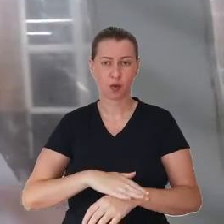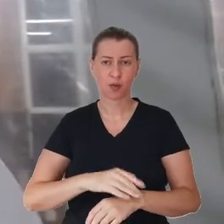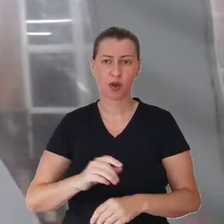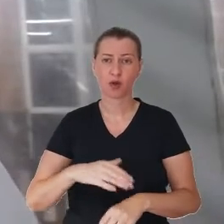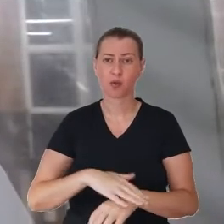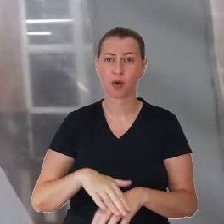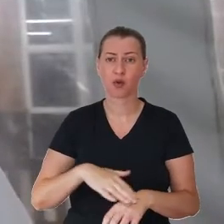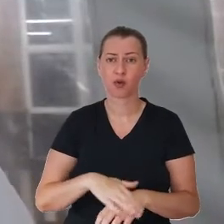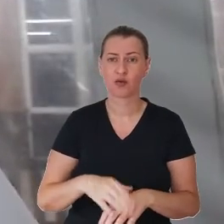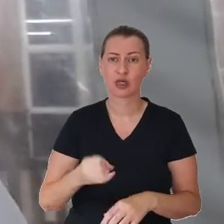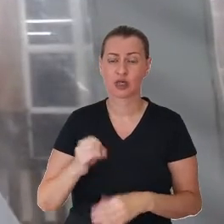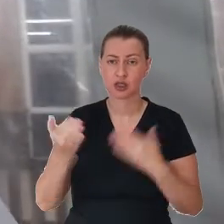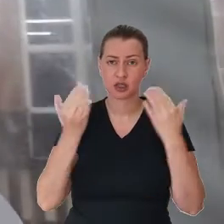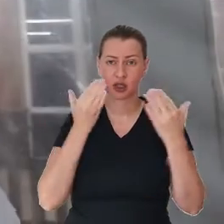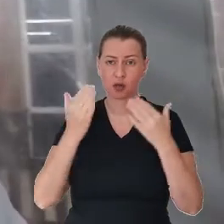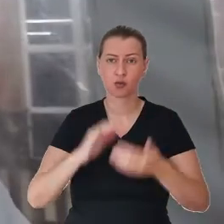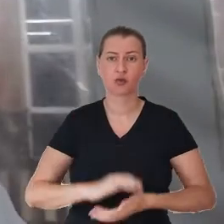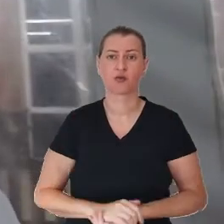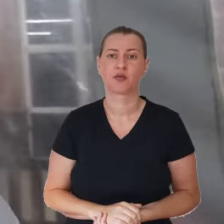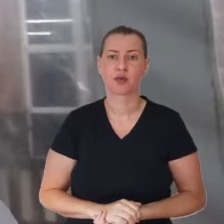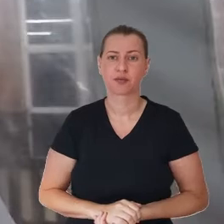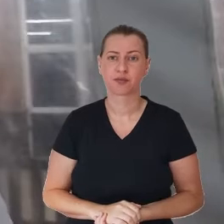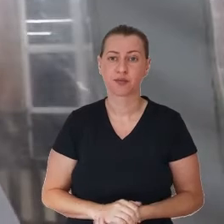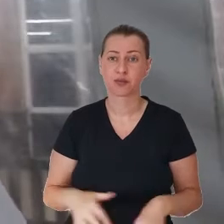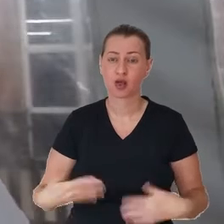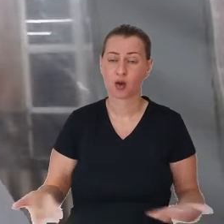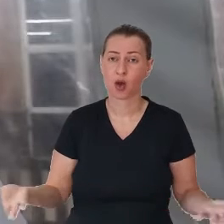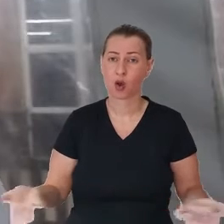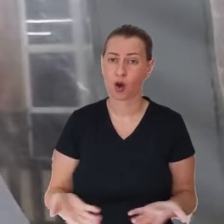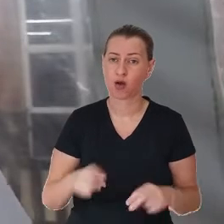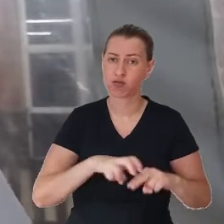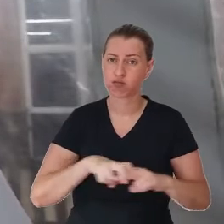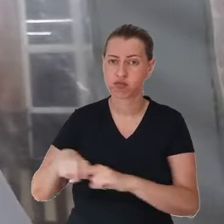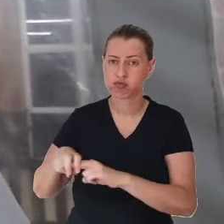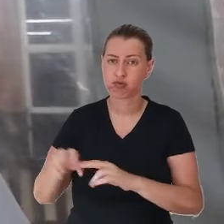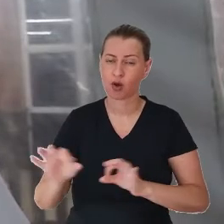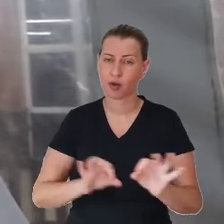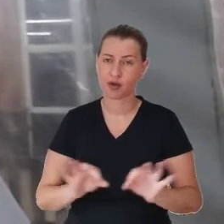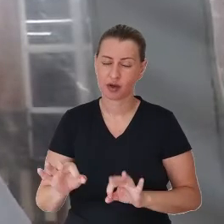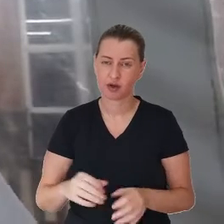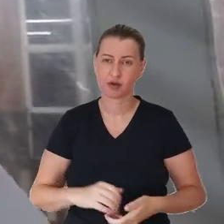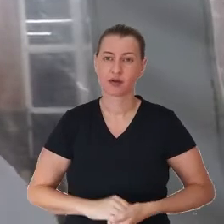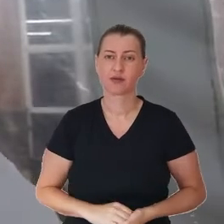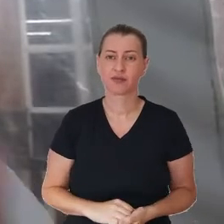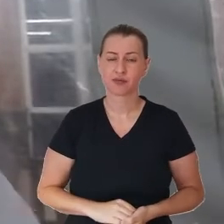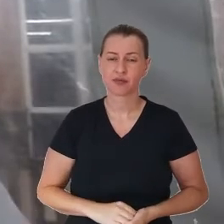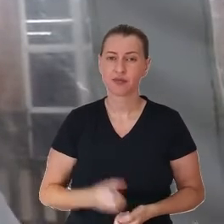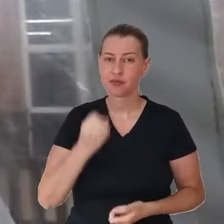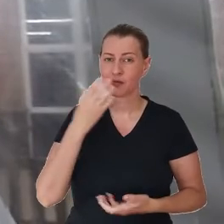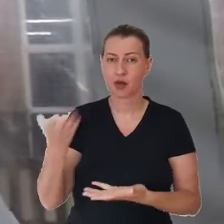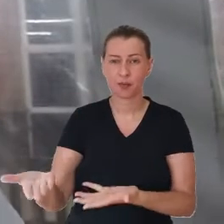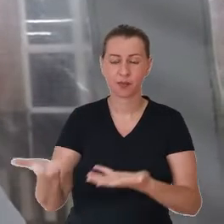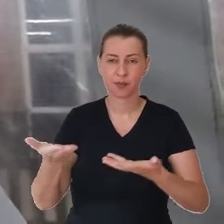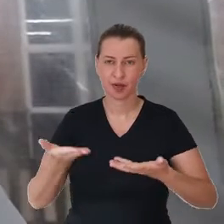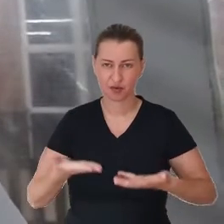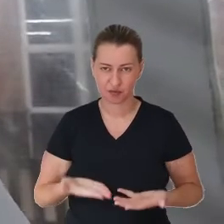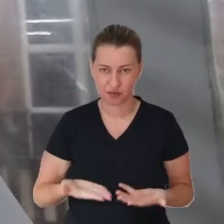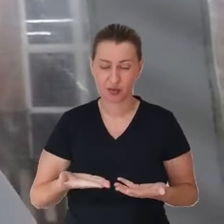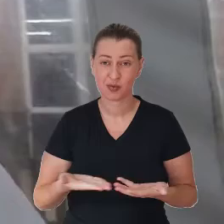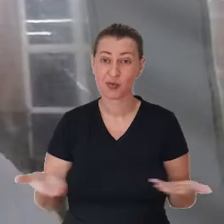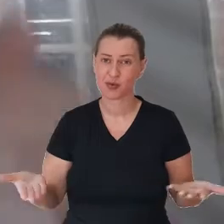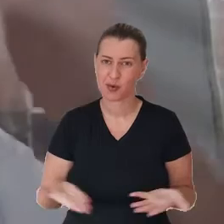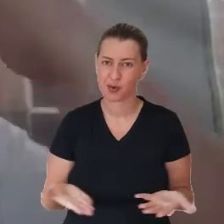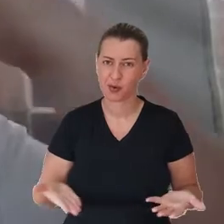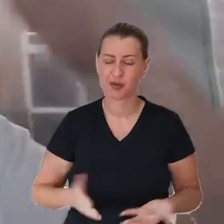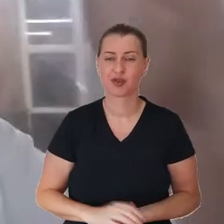ela, tirar nossas dúvidas, tá bom? Então, vão se assentando, vão se ajeitando aí, sejam muito, muito, muito